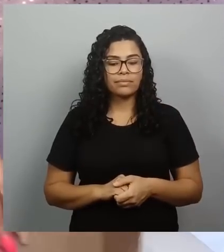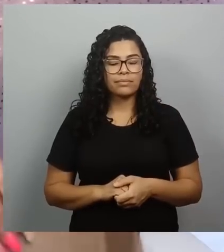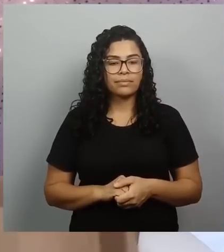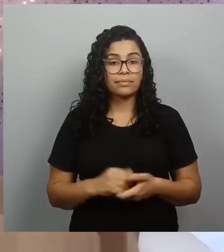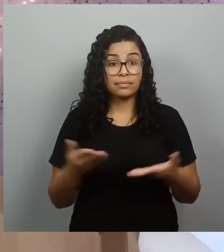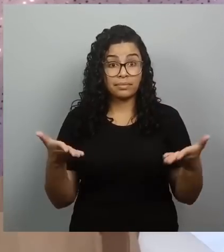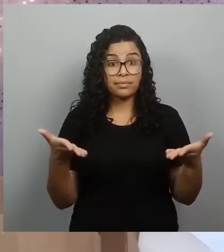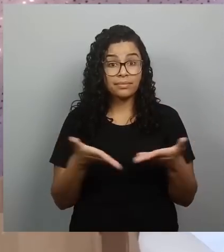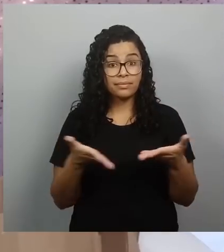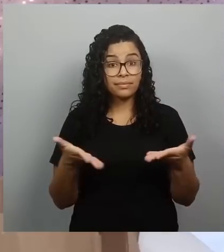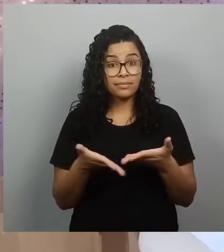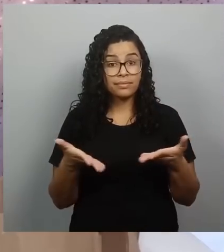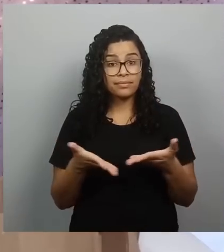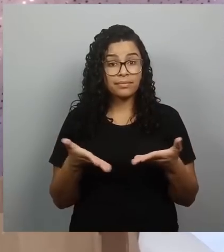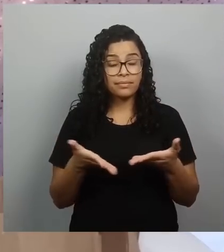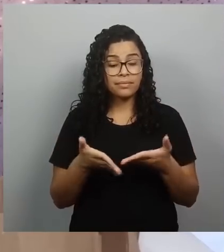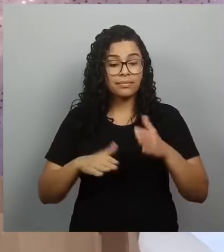agora